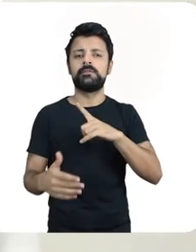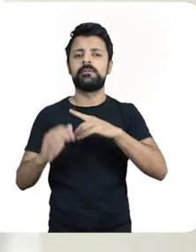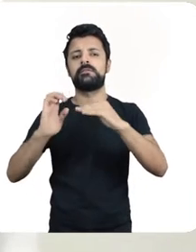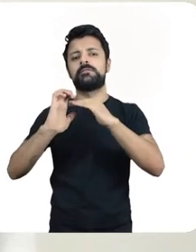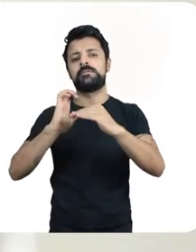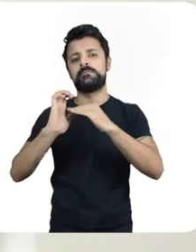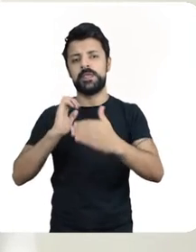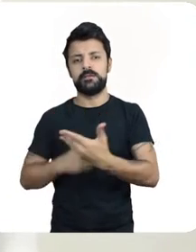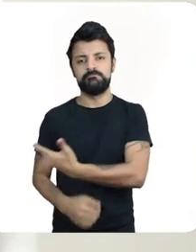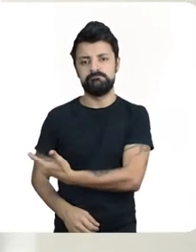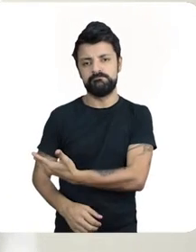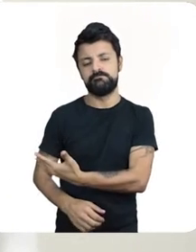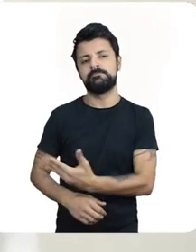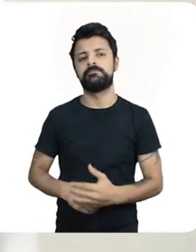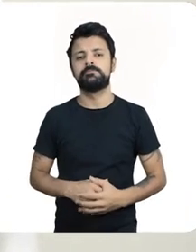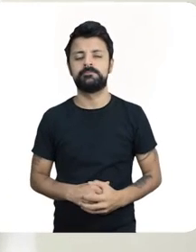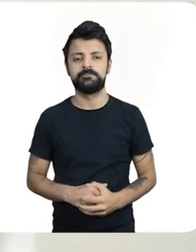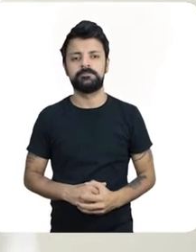e-mail